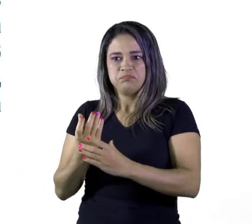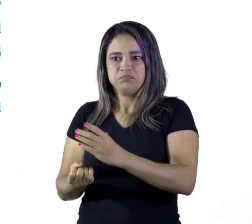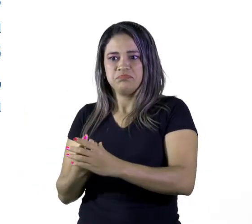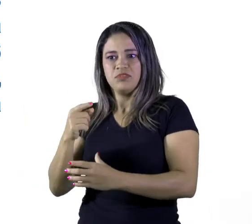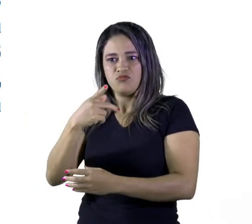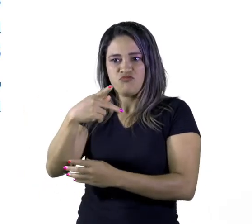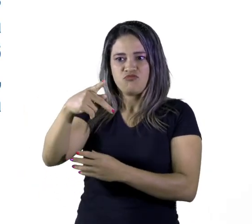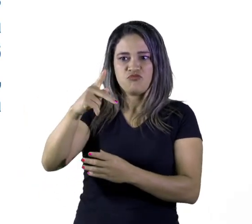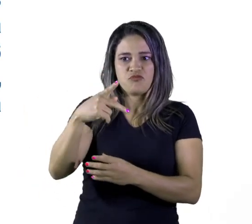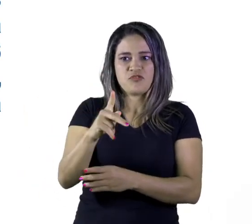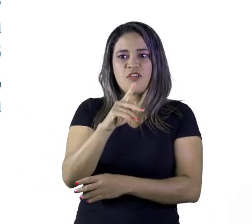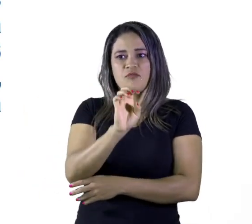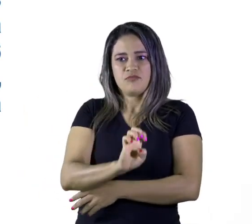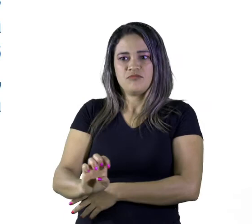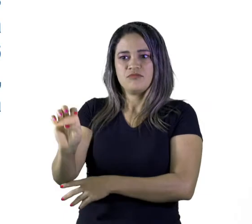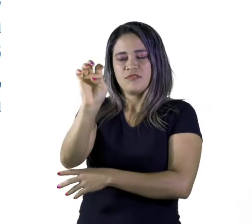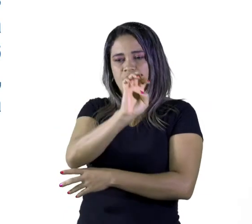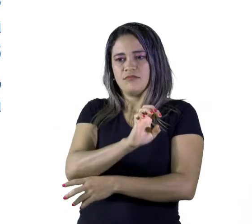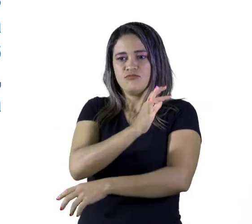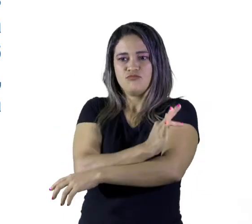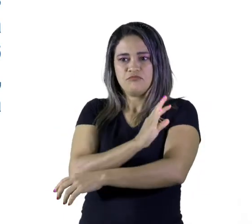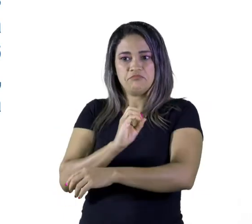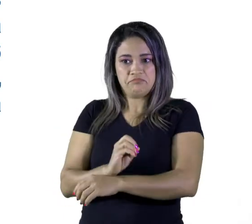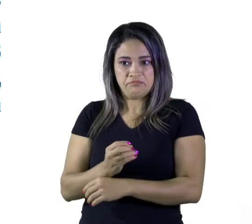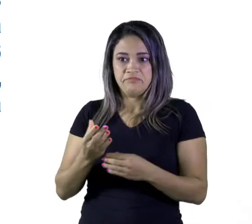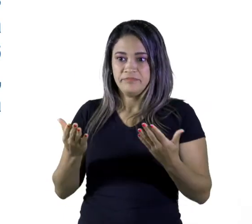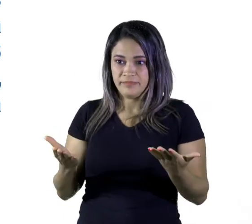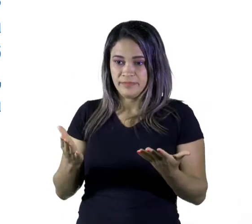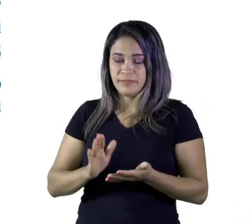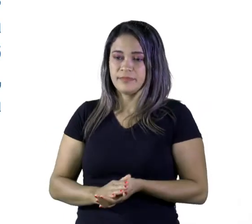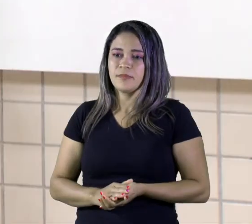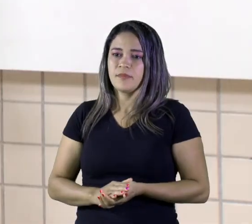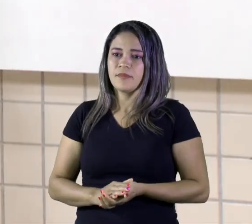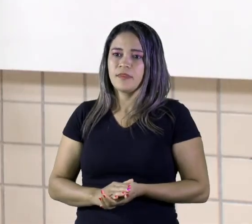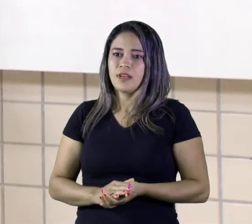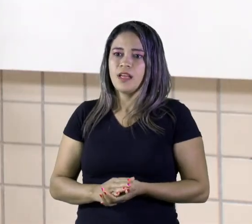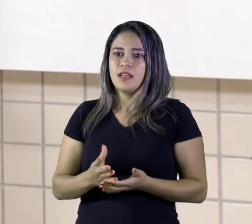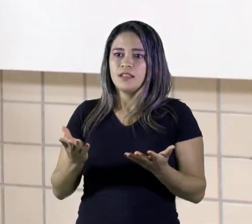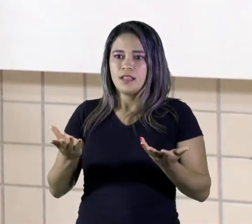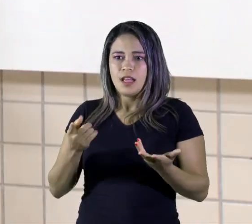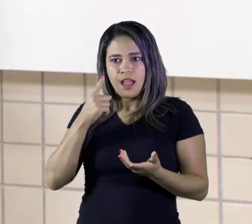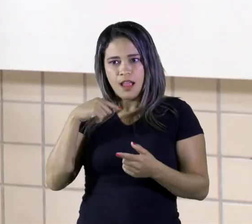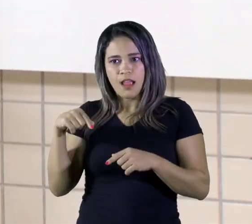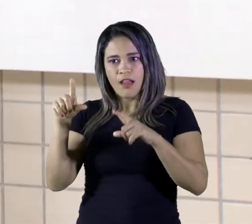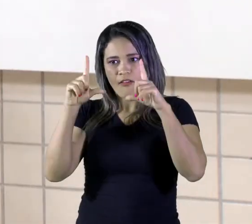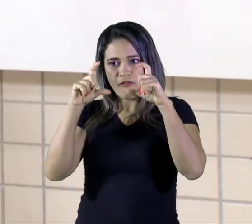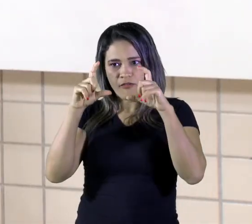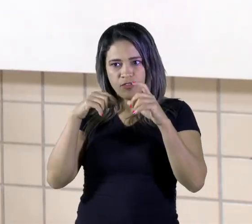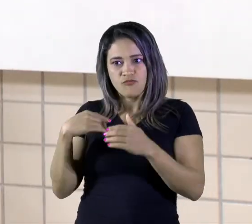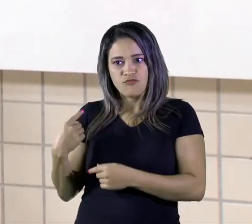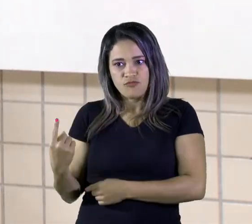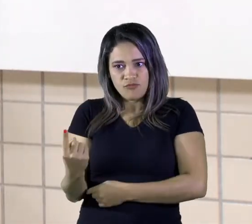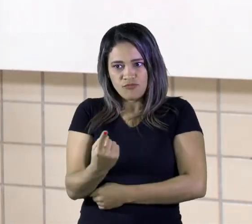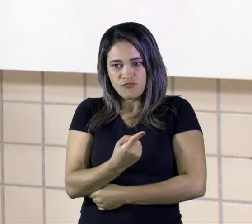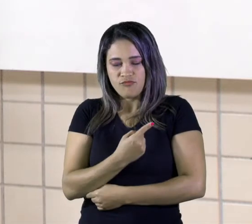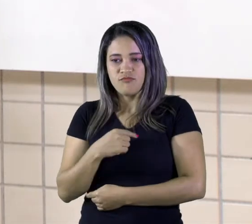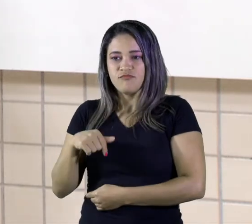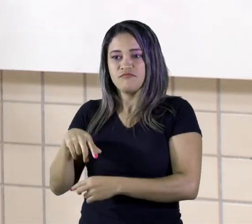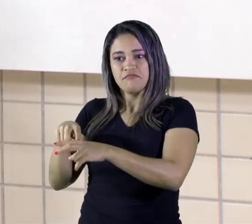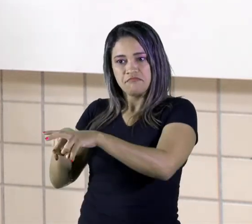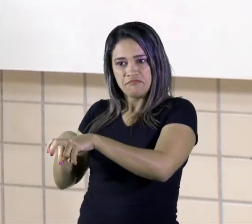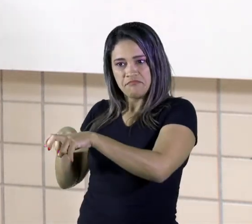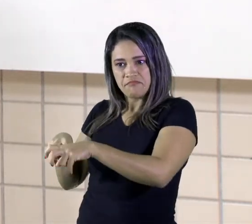estado, do meu estado. Veja bem, essas aí são fotos nossas, daqui, do nosso campo e da